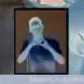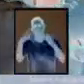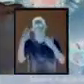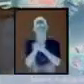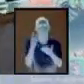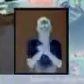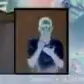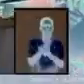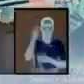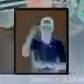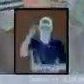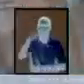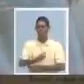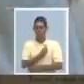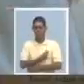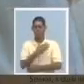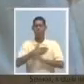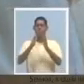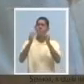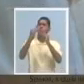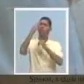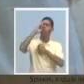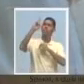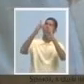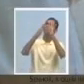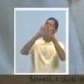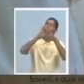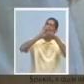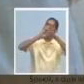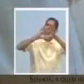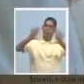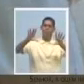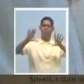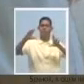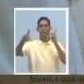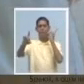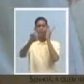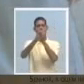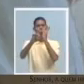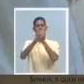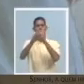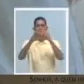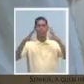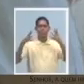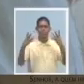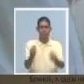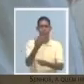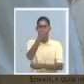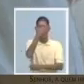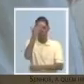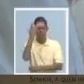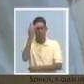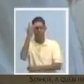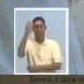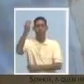fraca. Liberta, Senhor. Venha, Senhor, ao encontro, principalmente daqueles e daquelas que se sentem